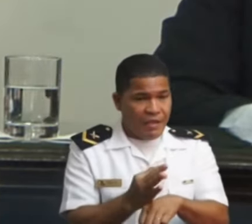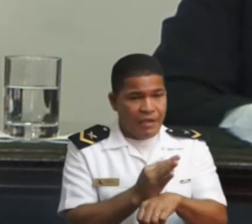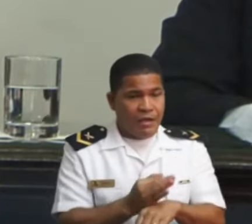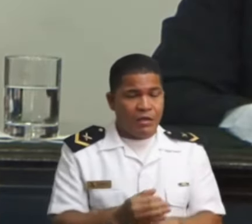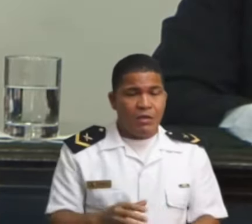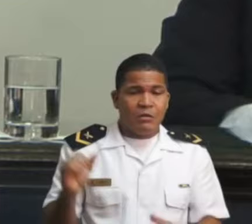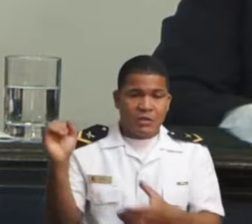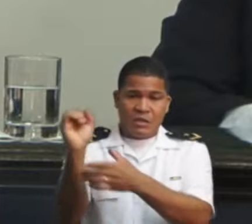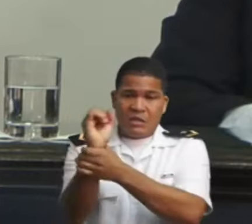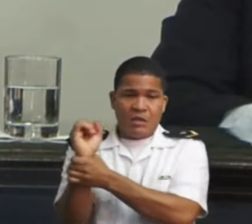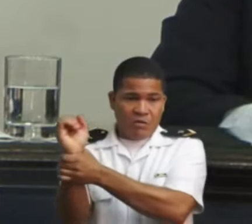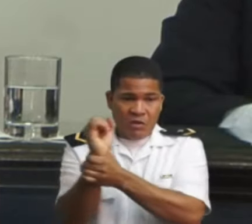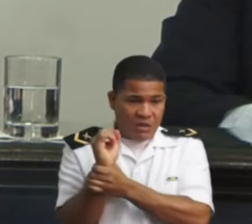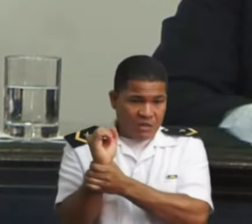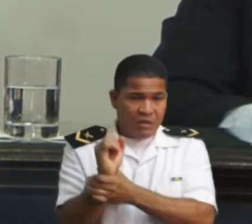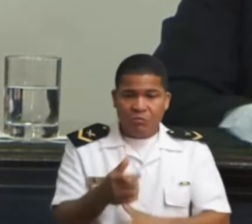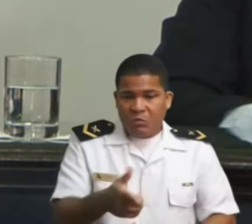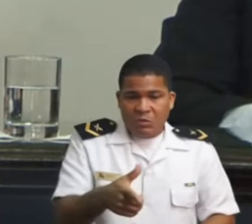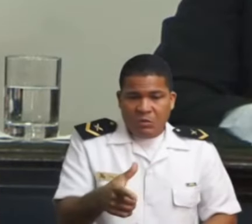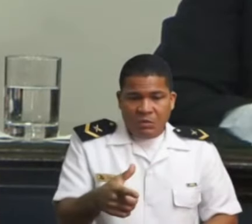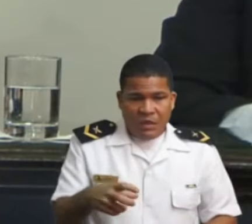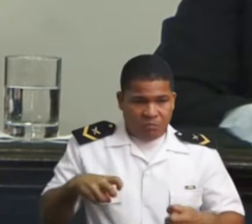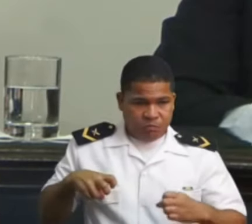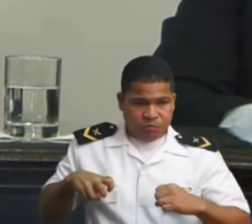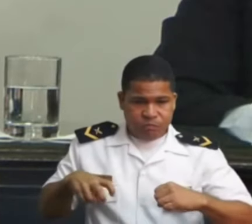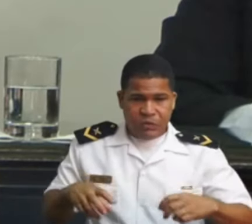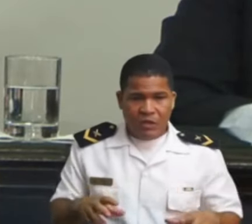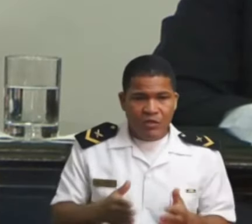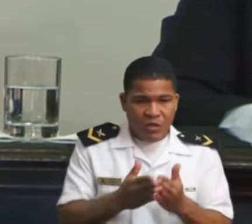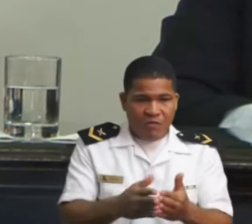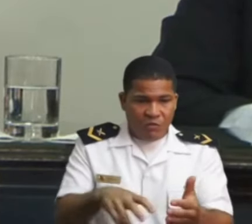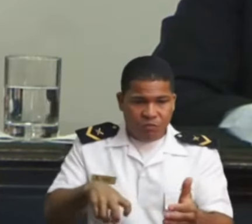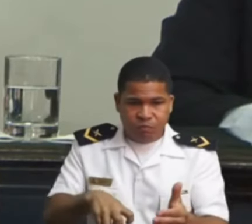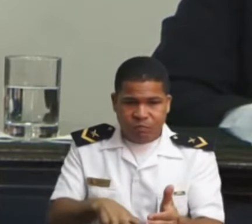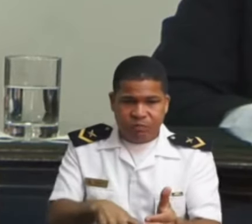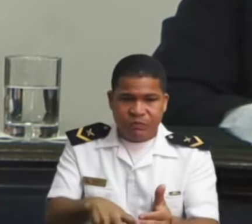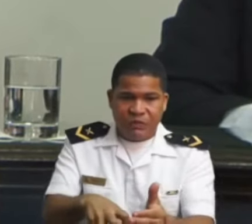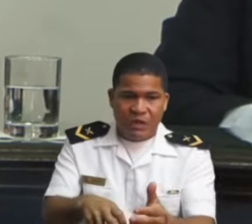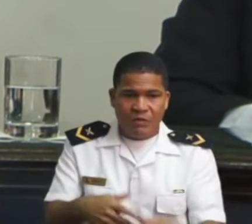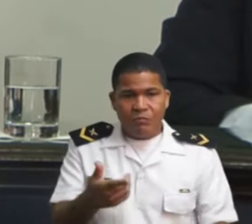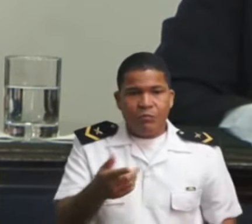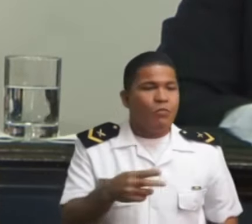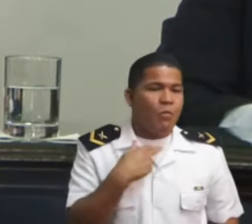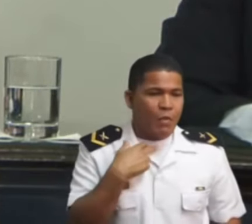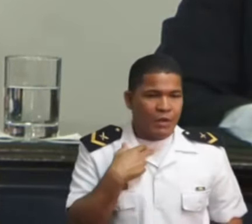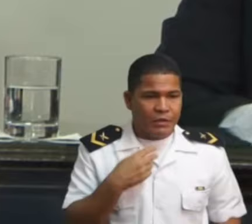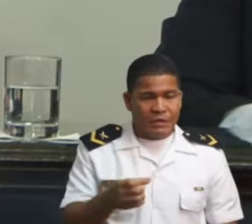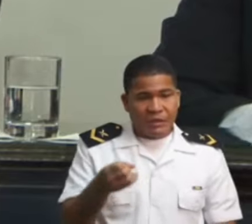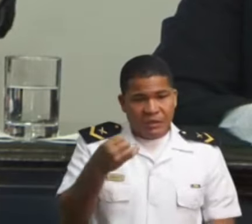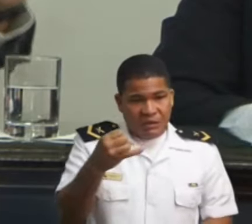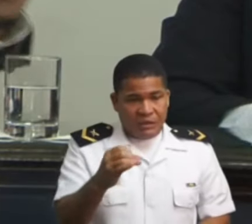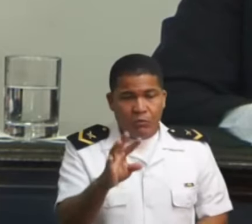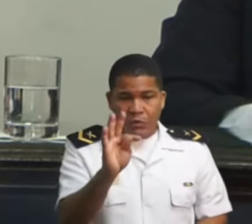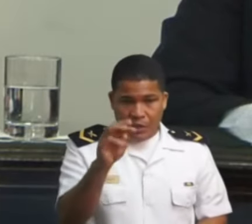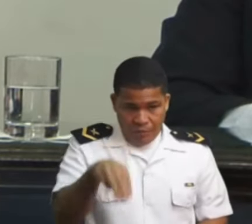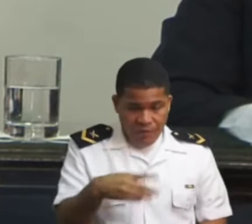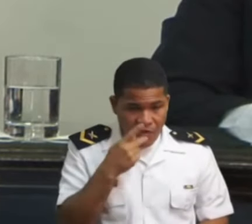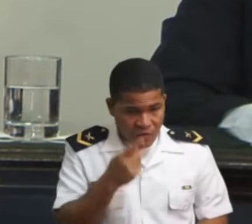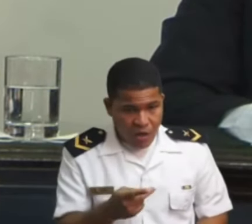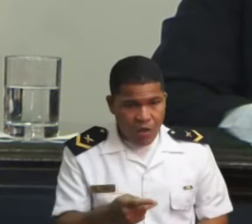neste porto sem rebocador, haverá rebocador. Se ele disser um rebocador é pouco, existirão